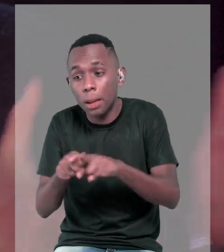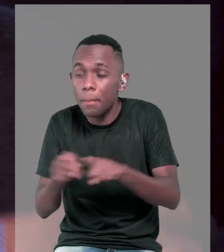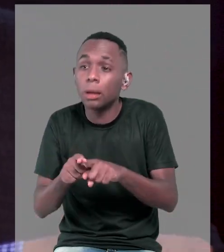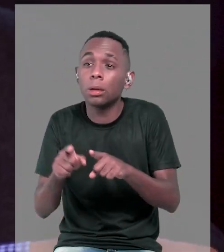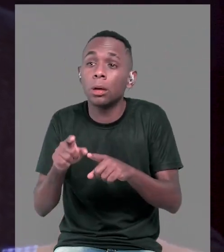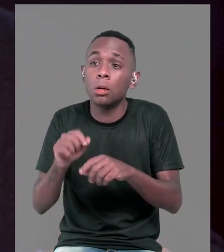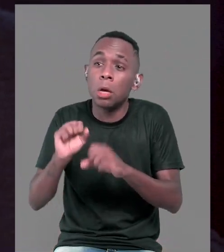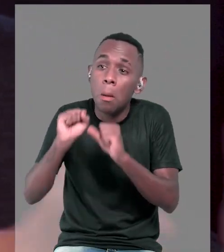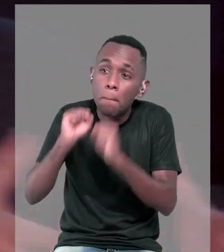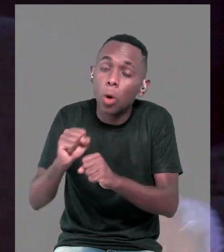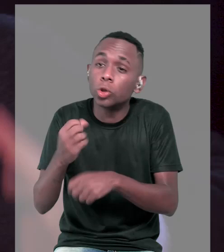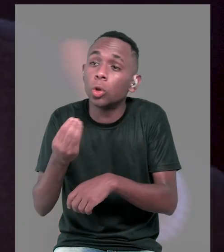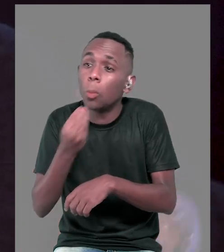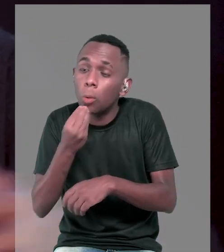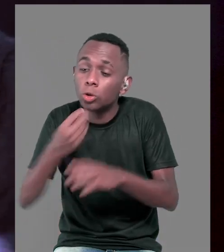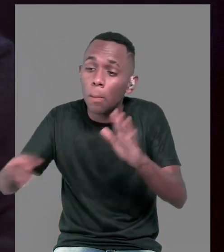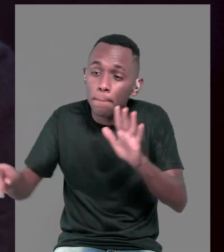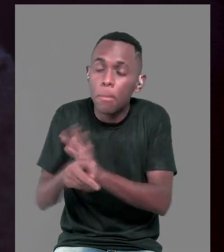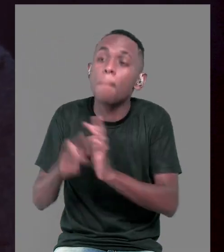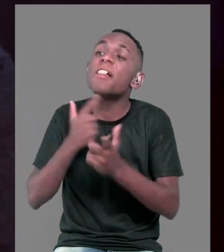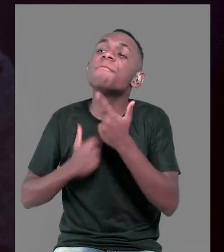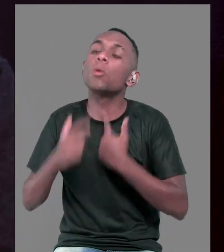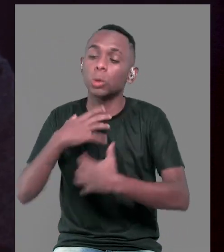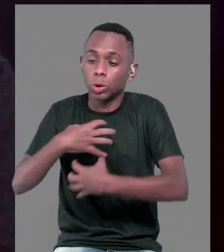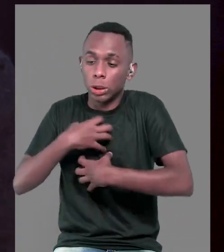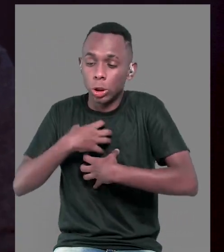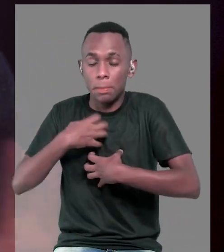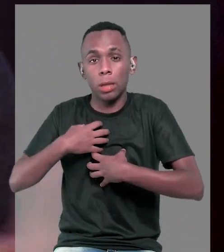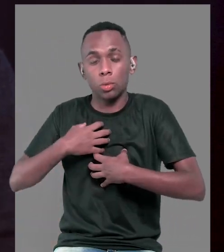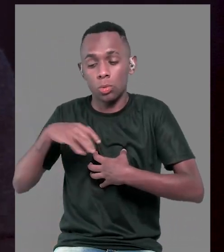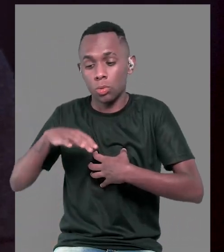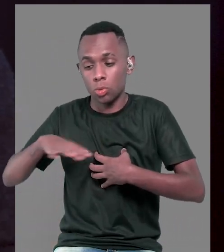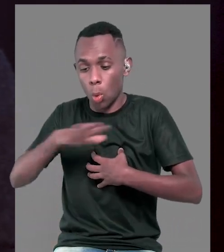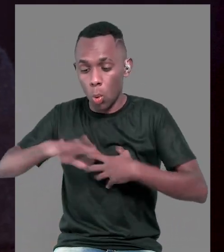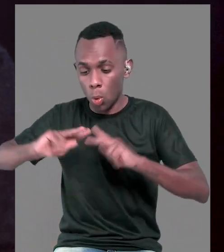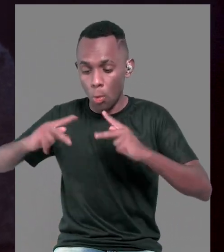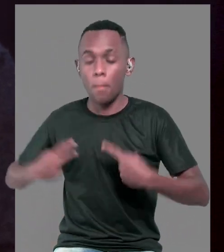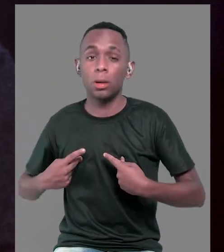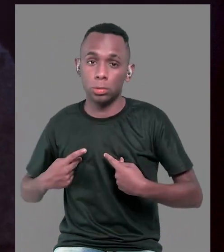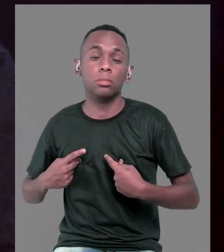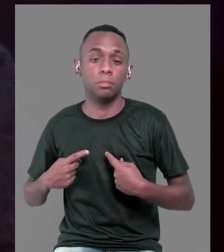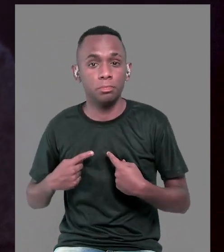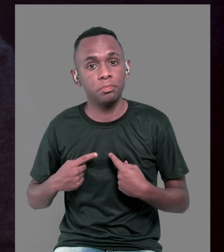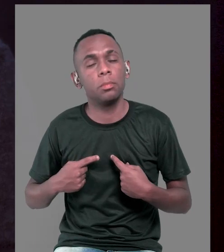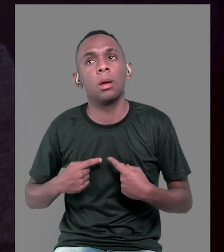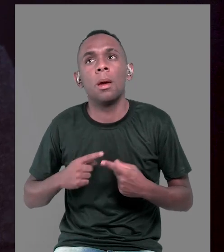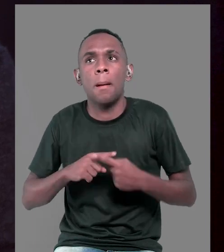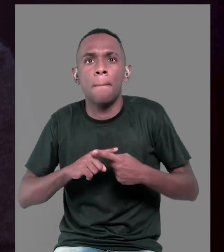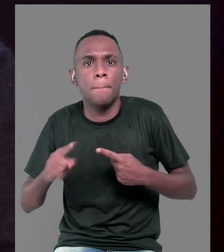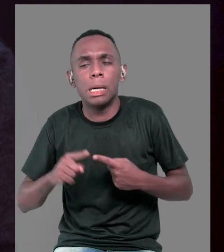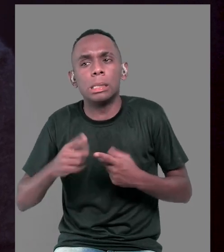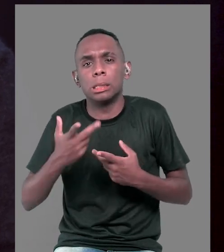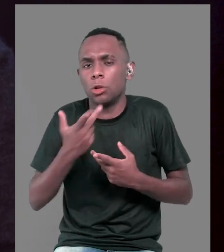ser imputado à natureza humana. Embora Keynes não fale